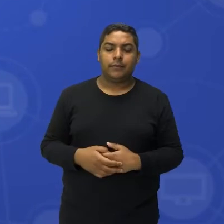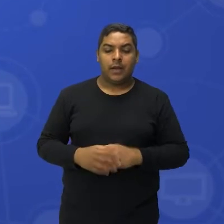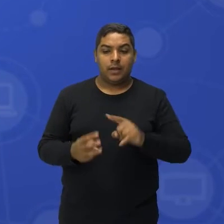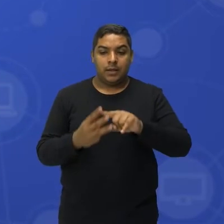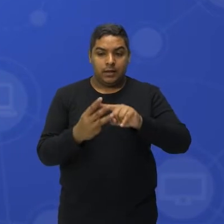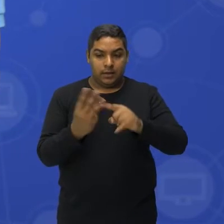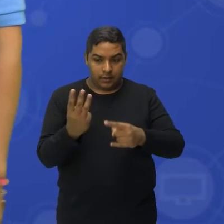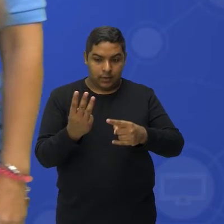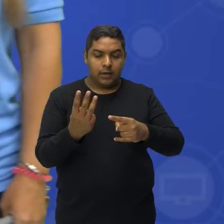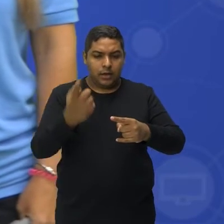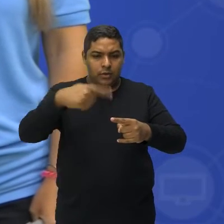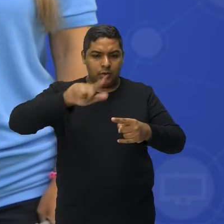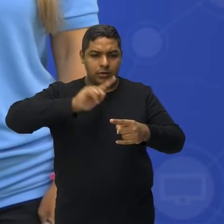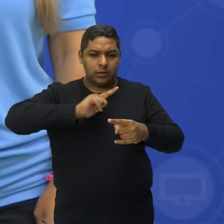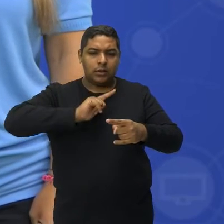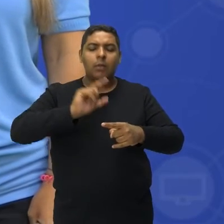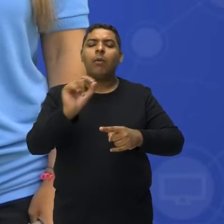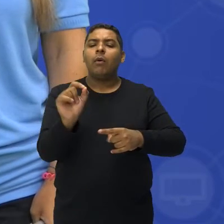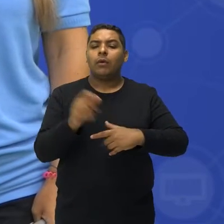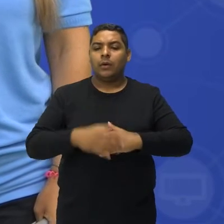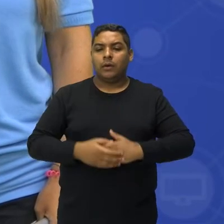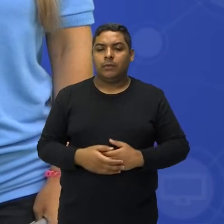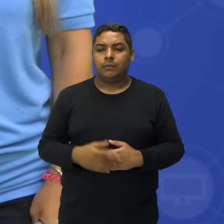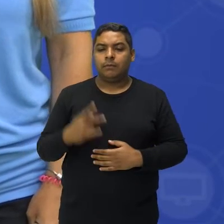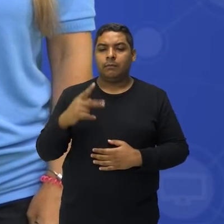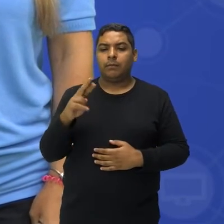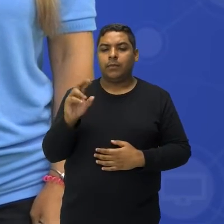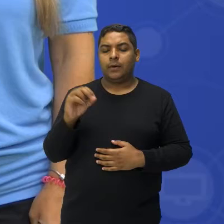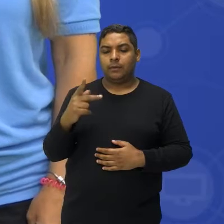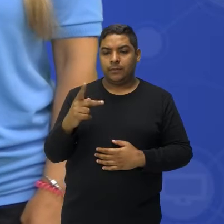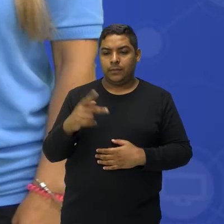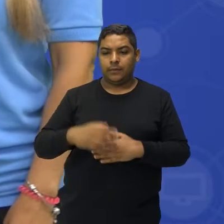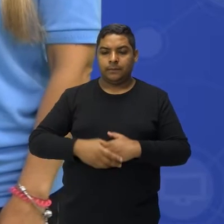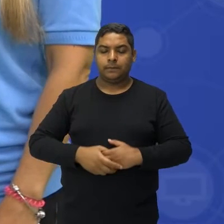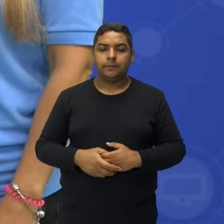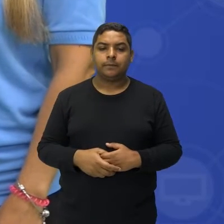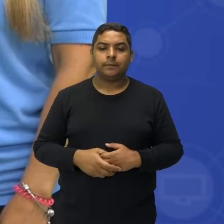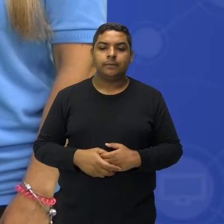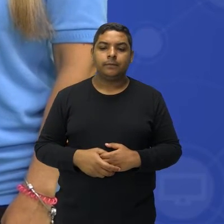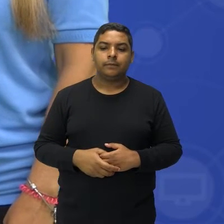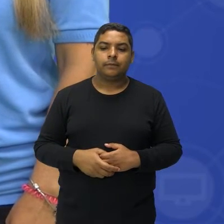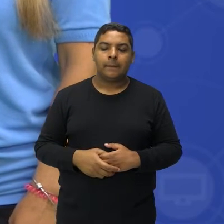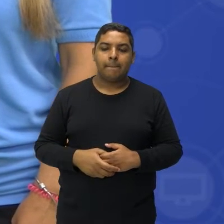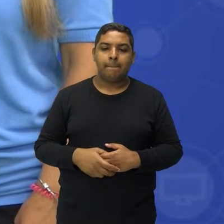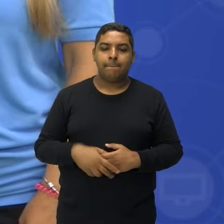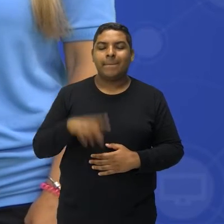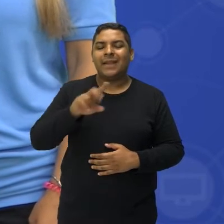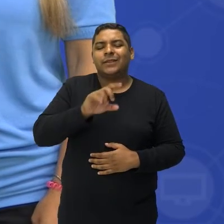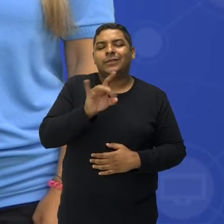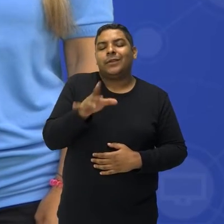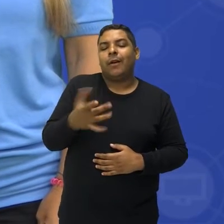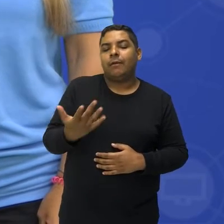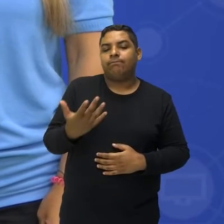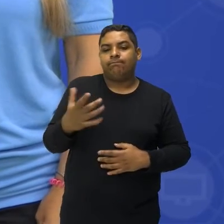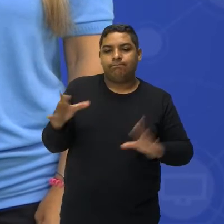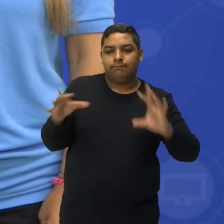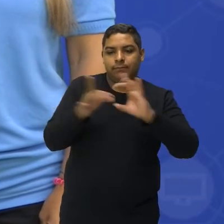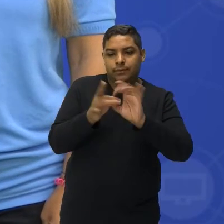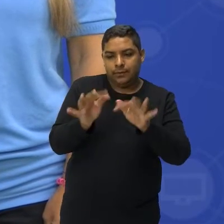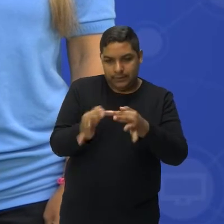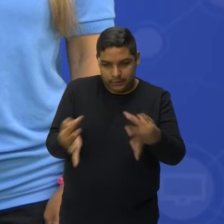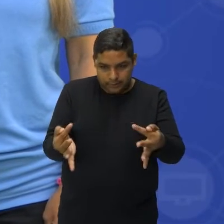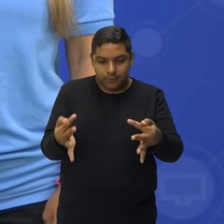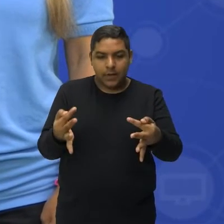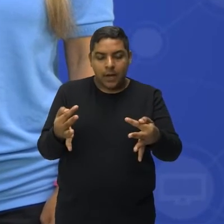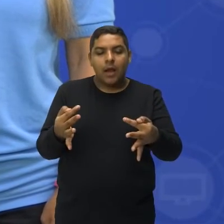carbonos, o que nós temos? Prefixo prop. Somente ligações simples, o infixo é o an, e